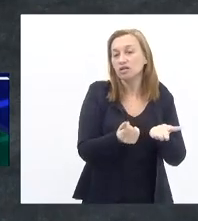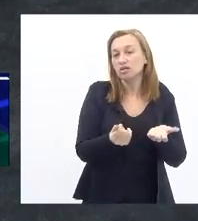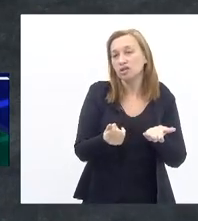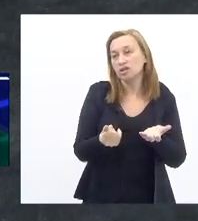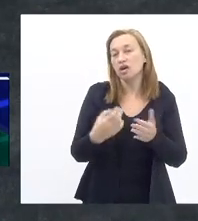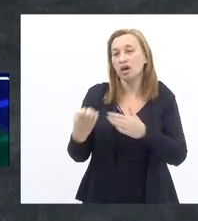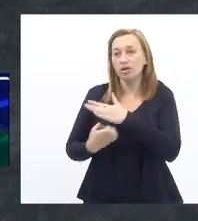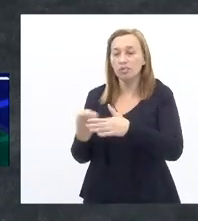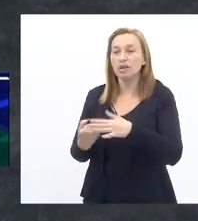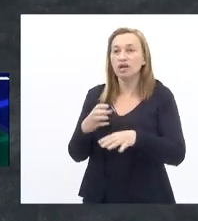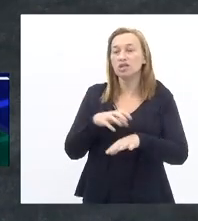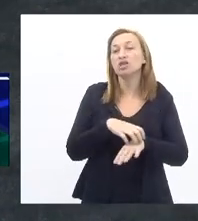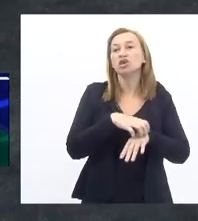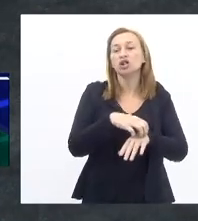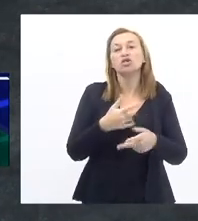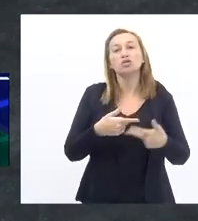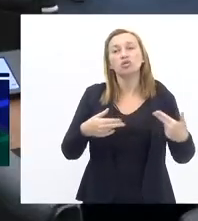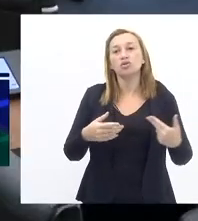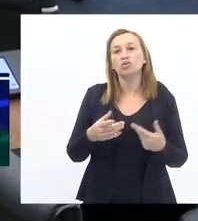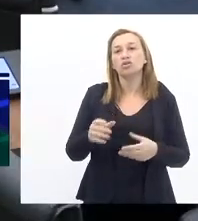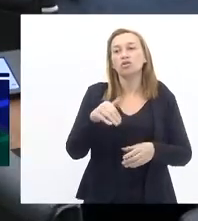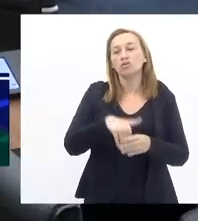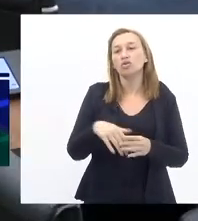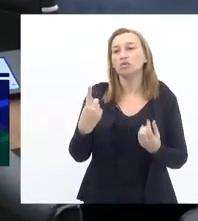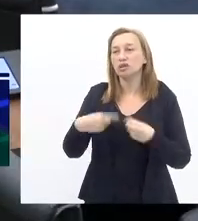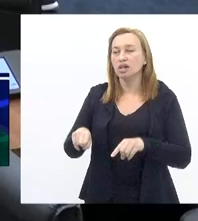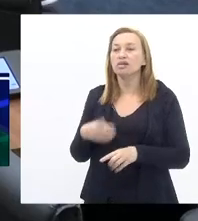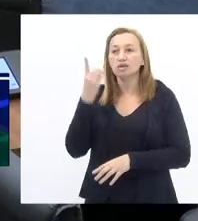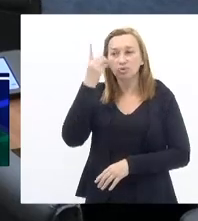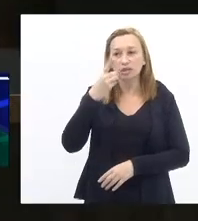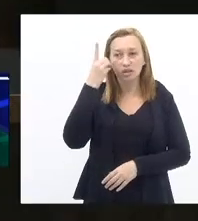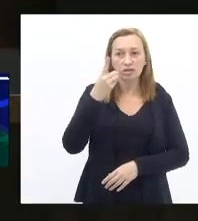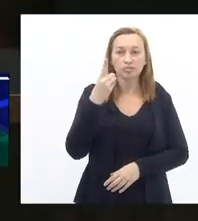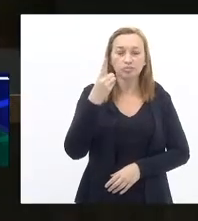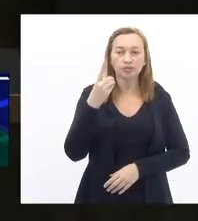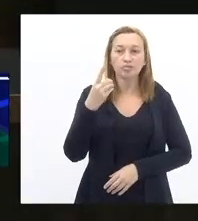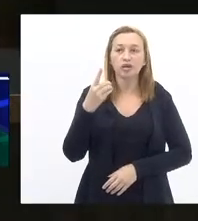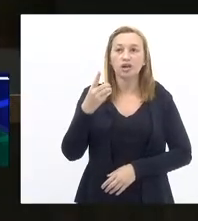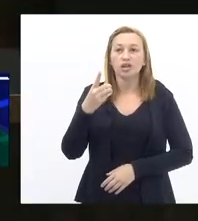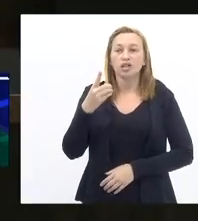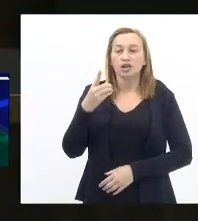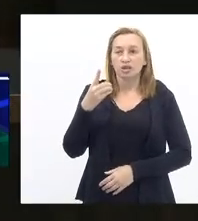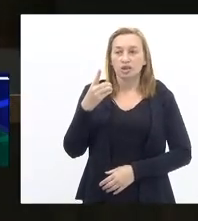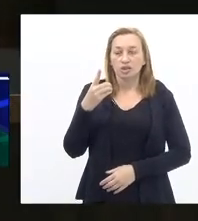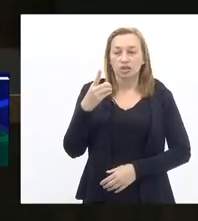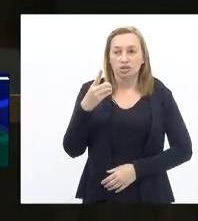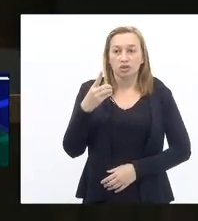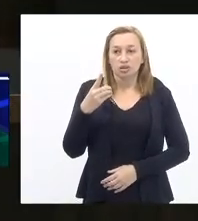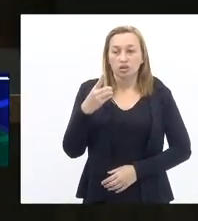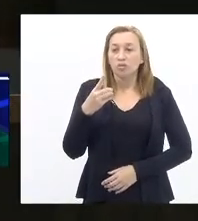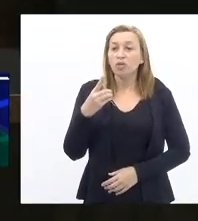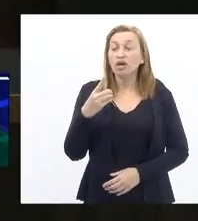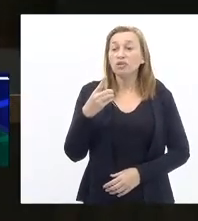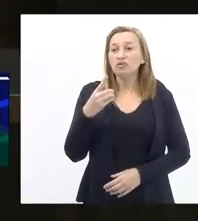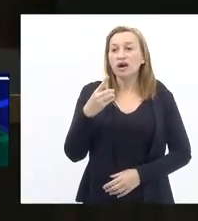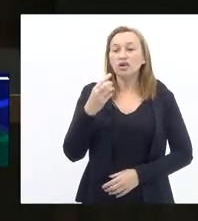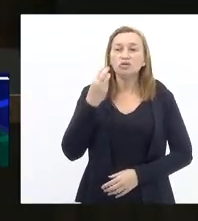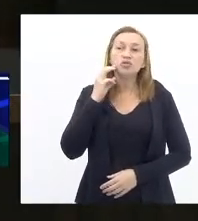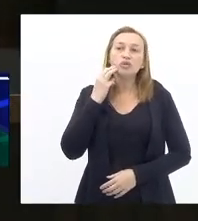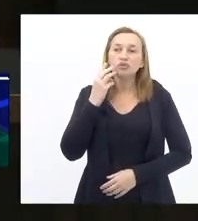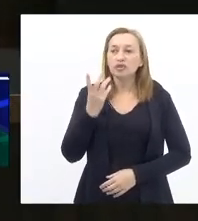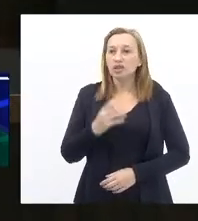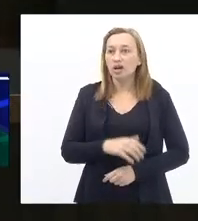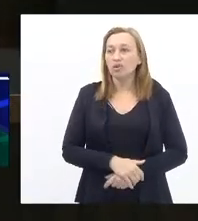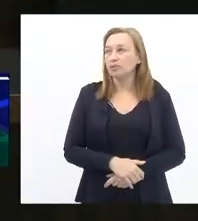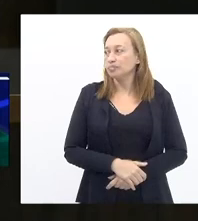ônibus, o meu voto será contrário. Quero declarar o voto, deputada Tiaju. Declaração de voto, deputado Valdeck. Também declaro voto ao